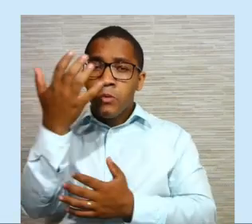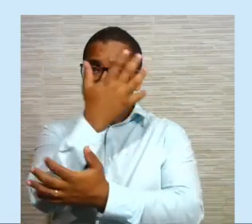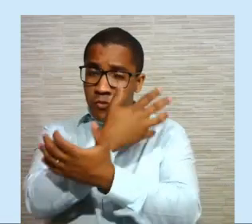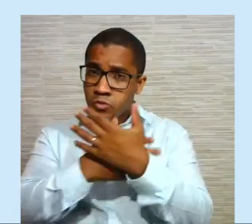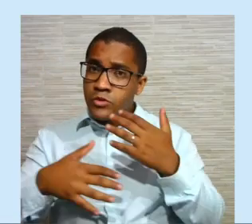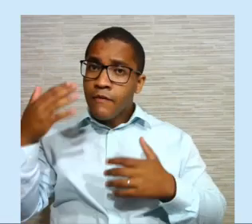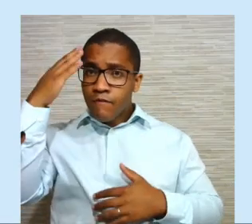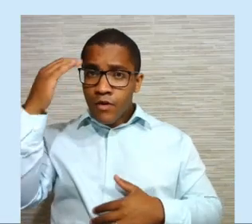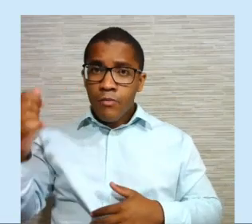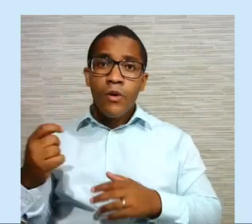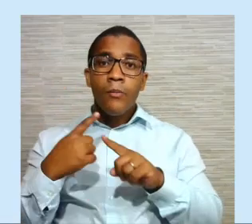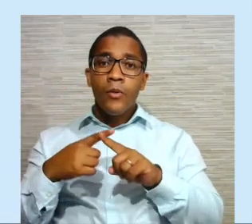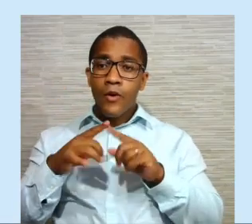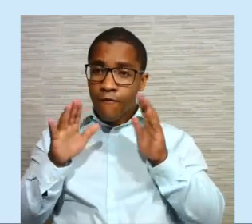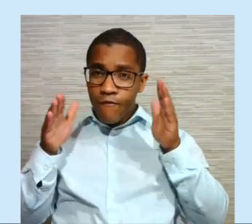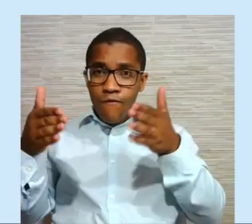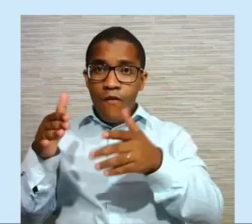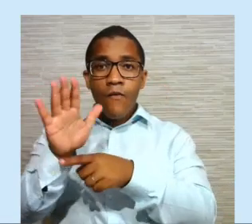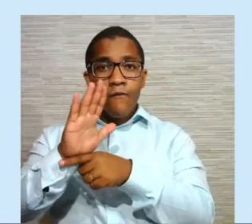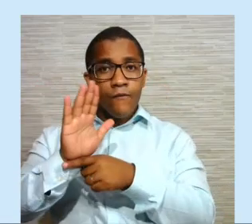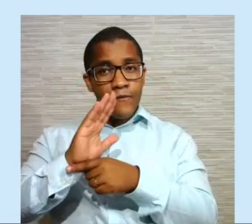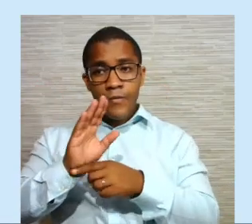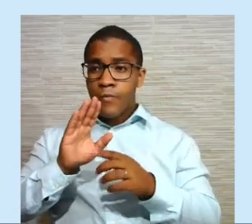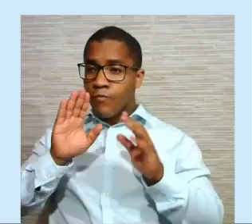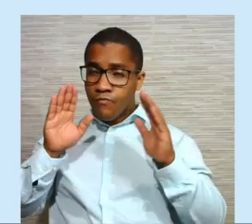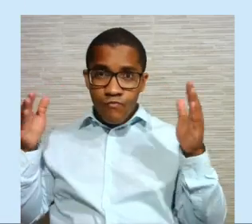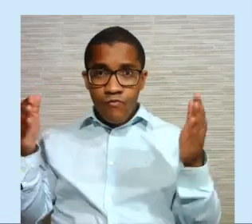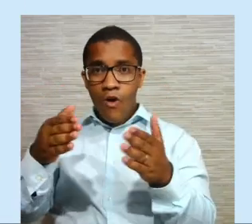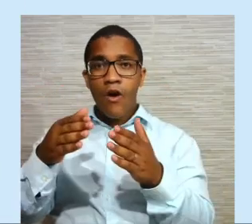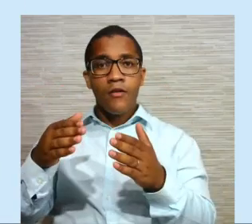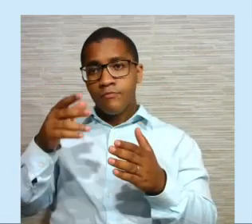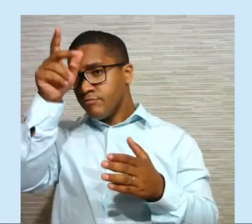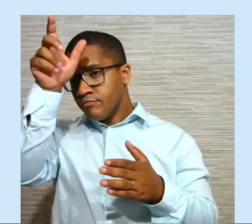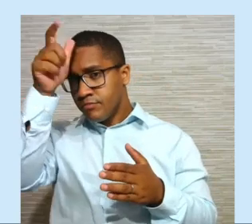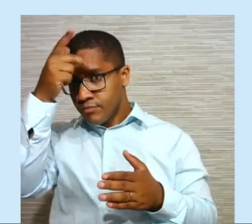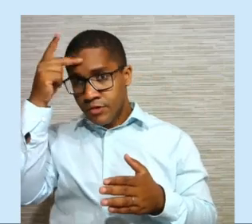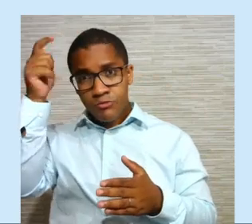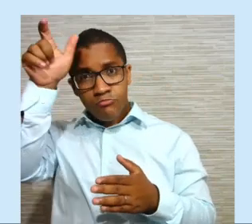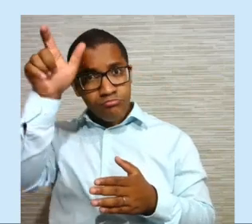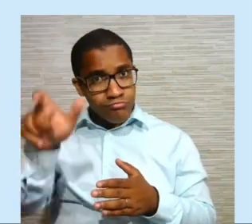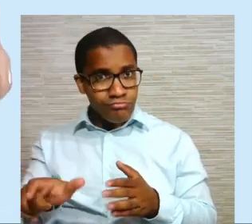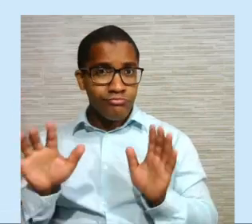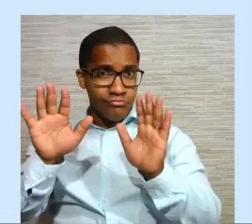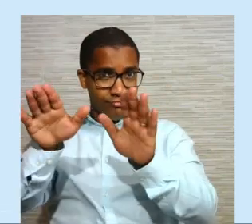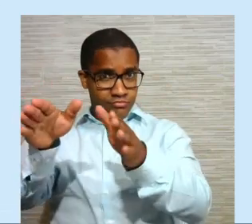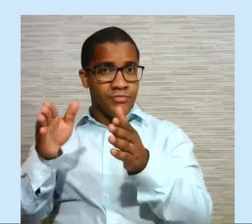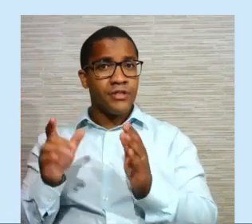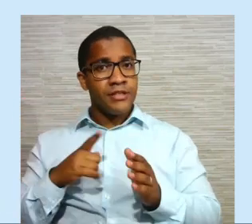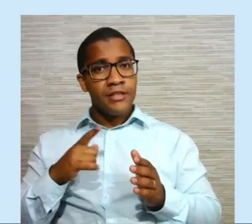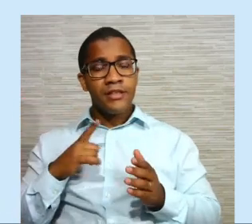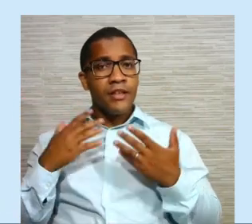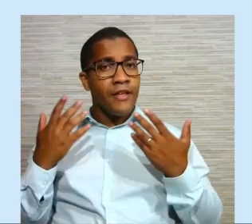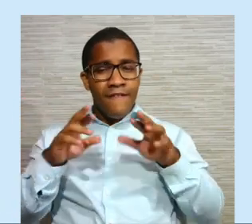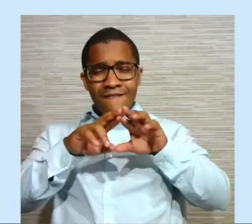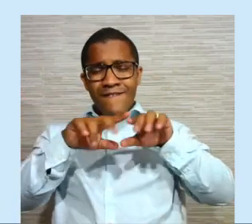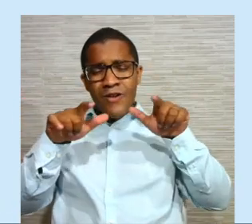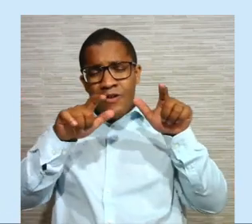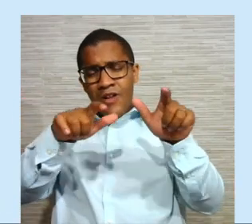sonoras, assim, muitas músicas foram feitas para determinado filme, para determinado personagem. Então, ela vai estar em vários